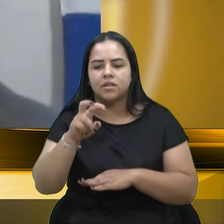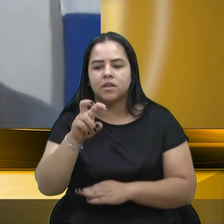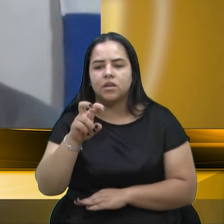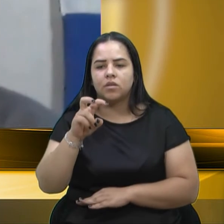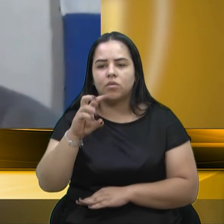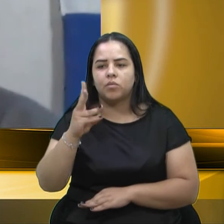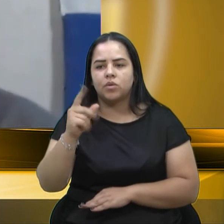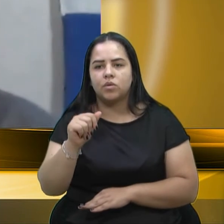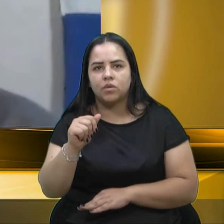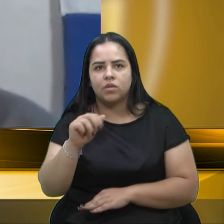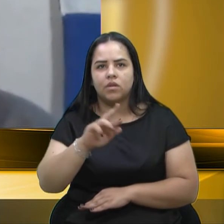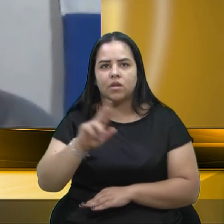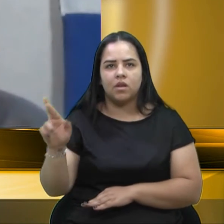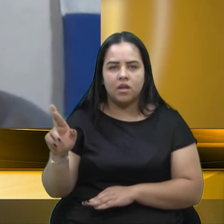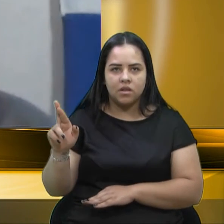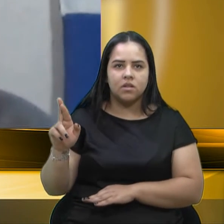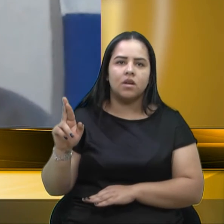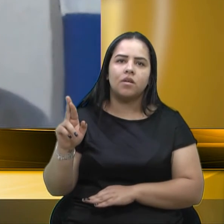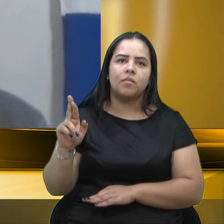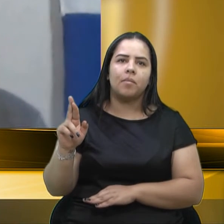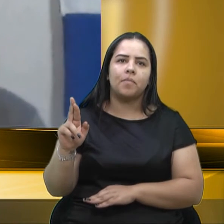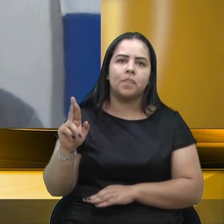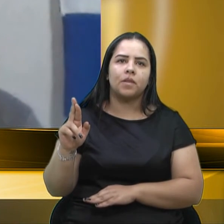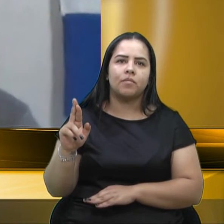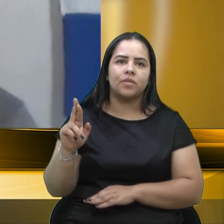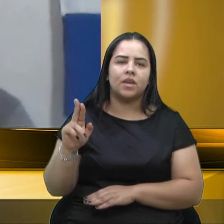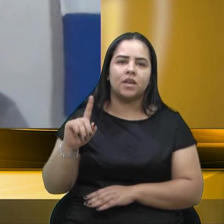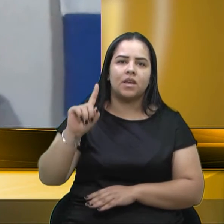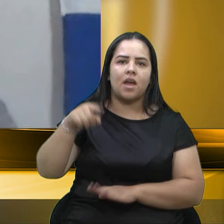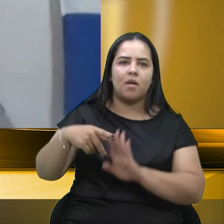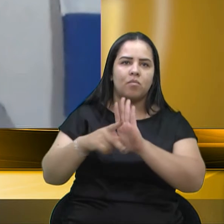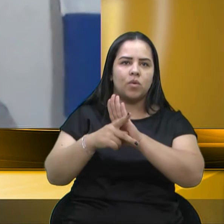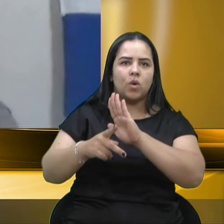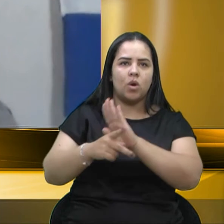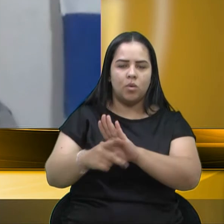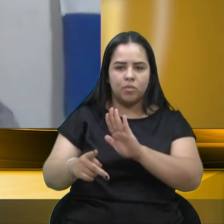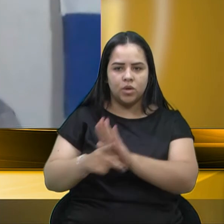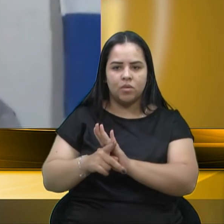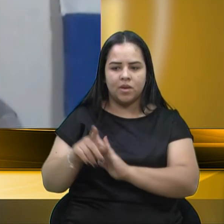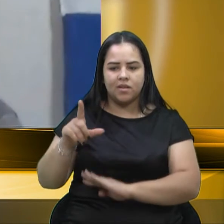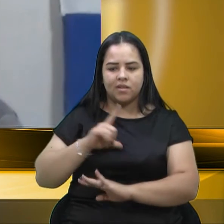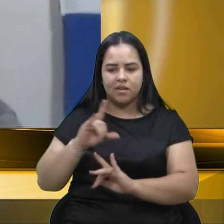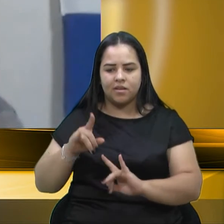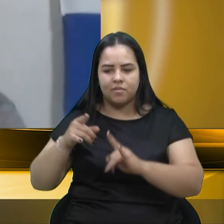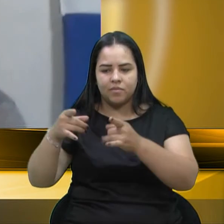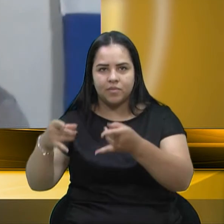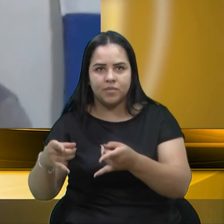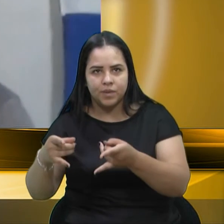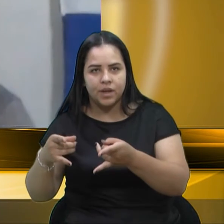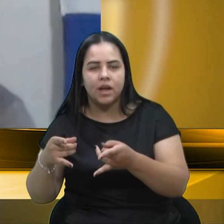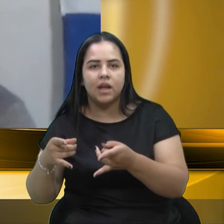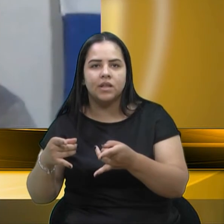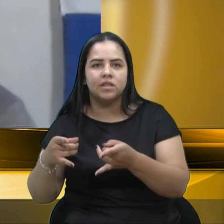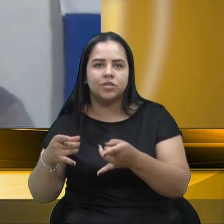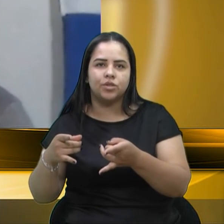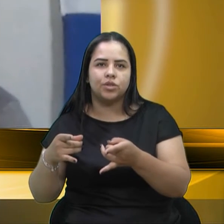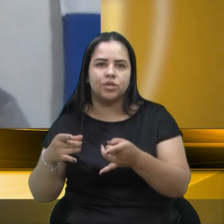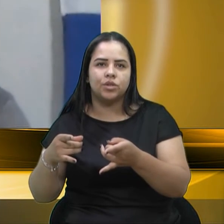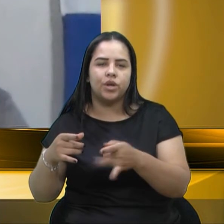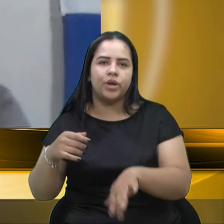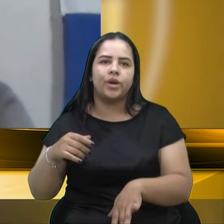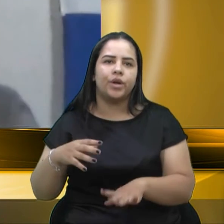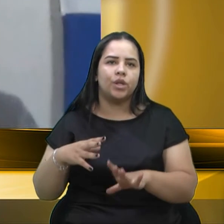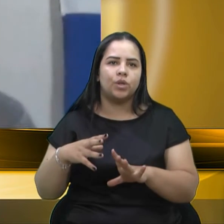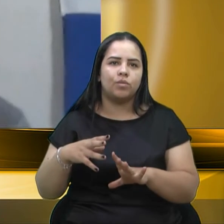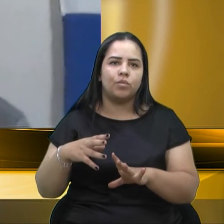para que esse recurso é para financiar pronto atendimento exclusivo para a Covid de 50 municípios. Então, acredito que Caxias